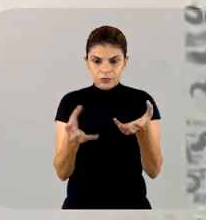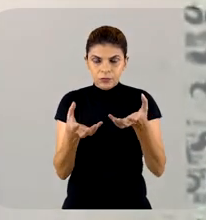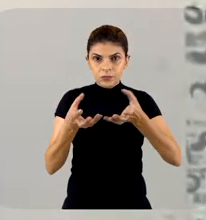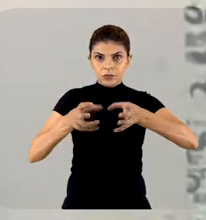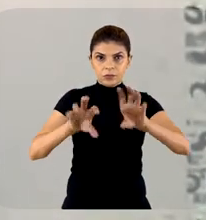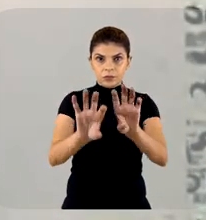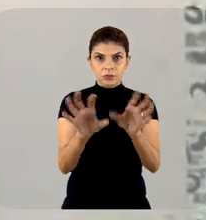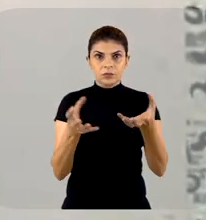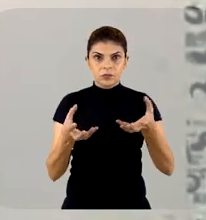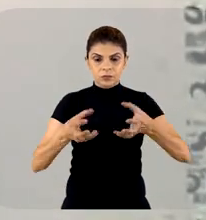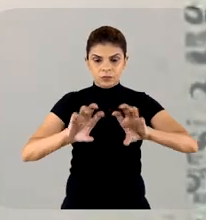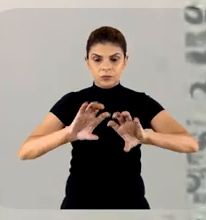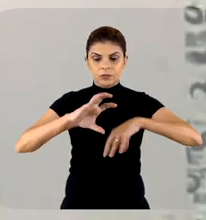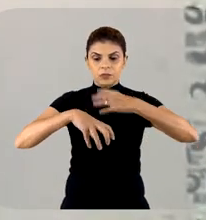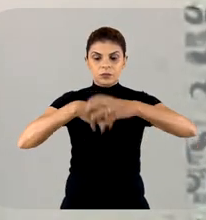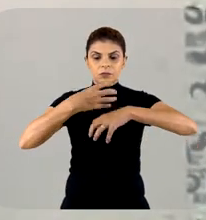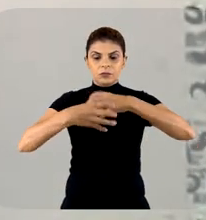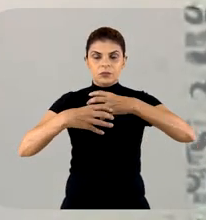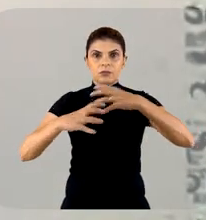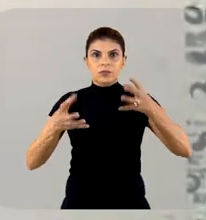Dobre este material